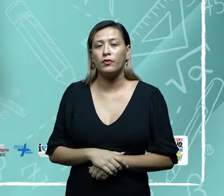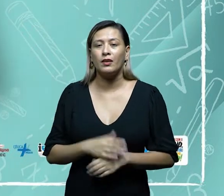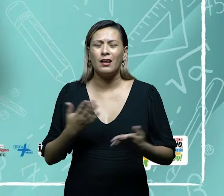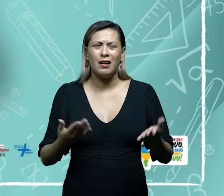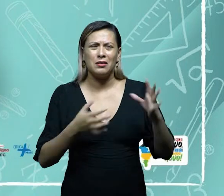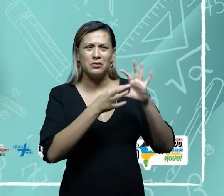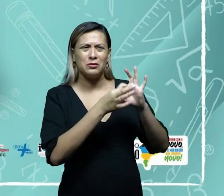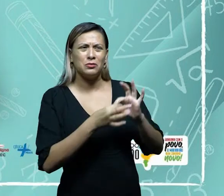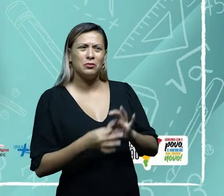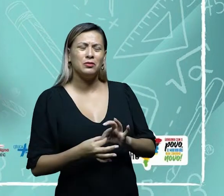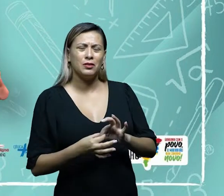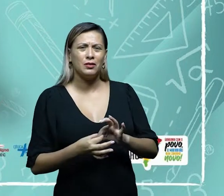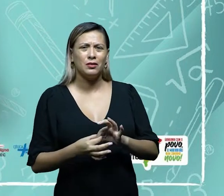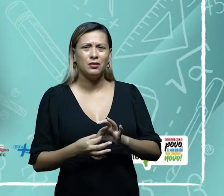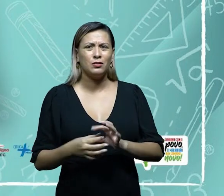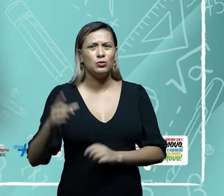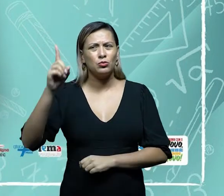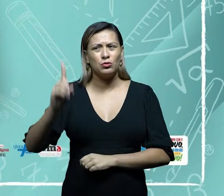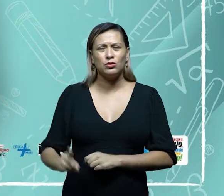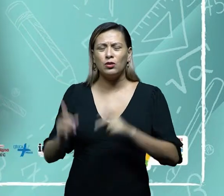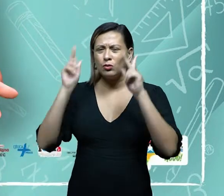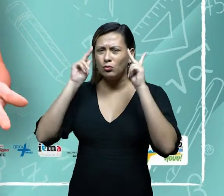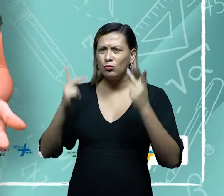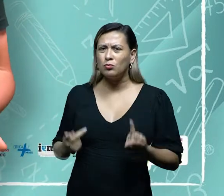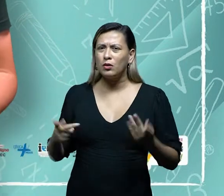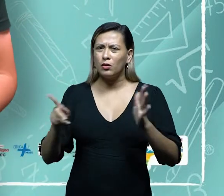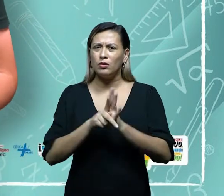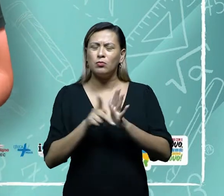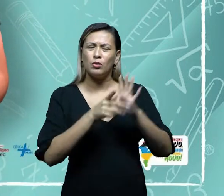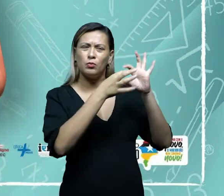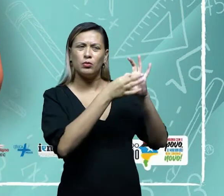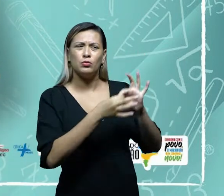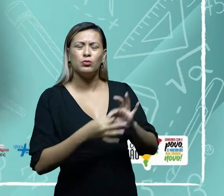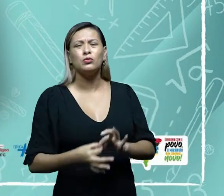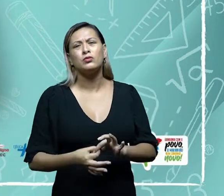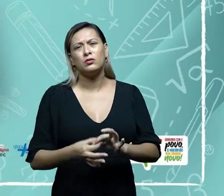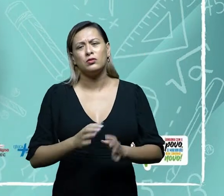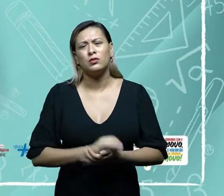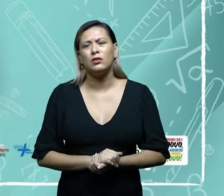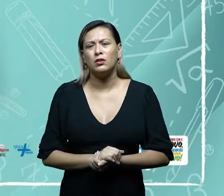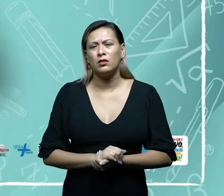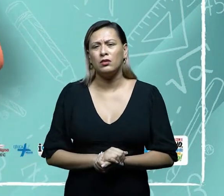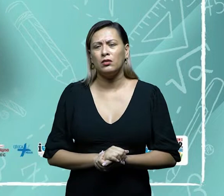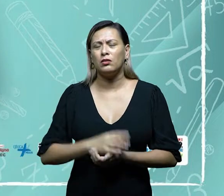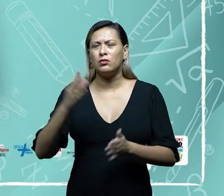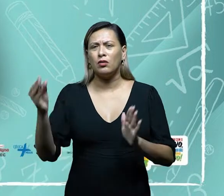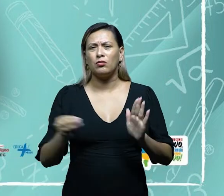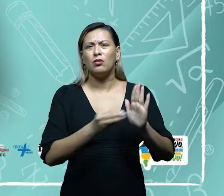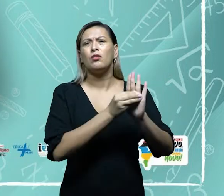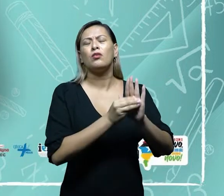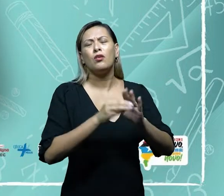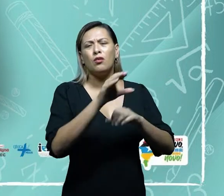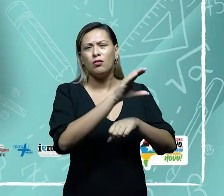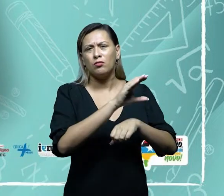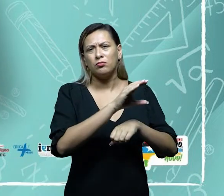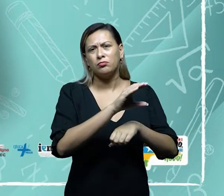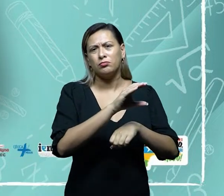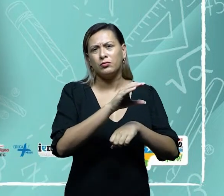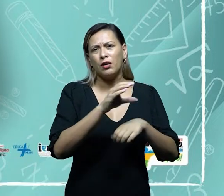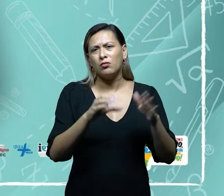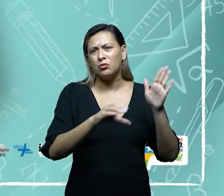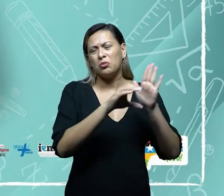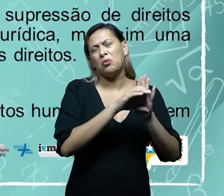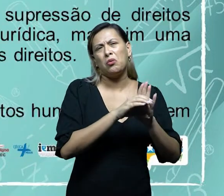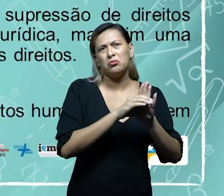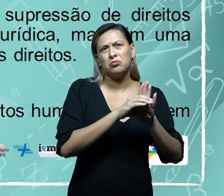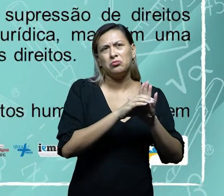posso tirar um direito humano daquela situação, né? E vai lá e positiva, que coloca no código, né, nacional ou internacional. Não, não é